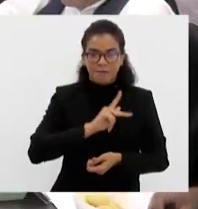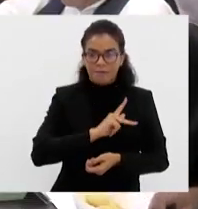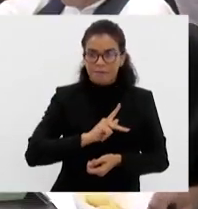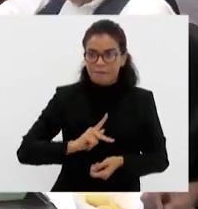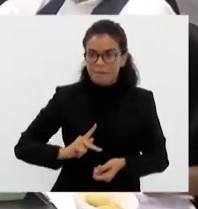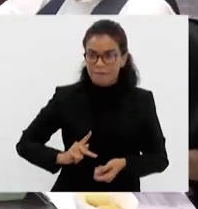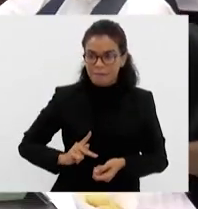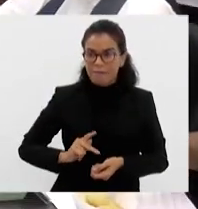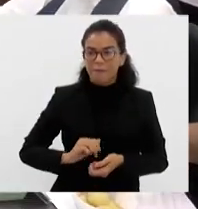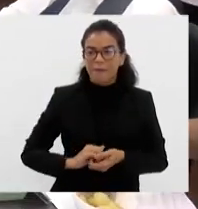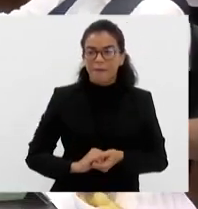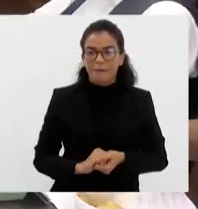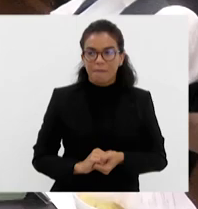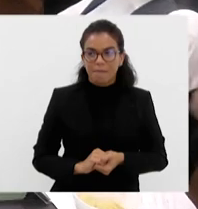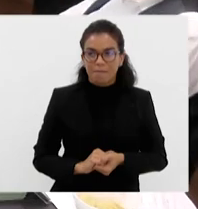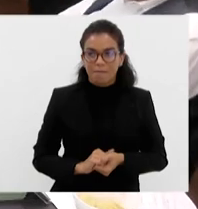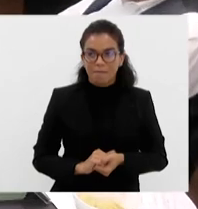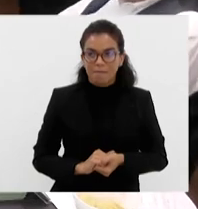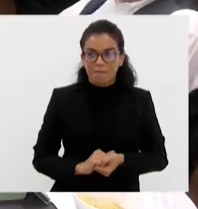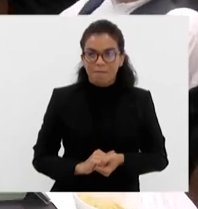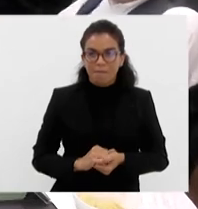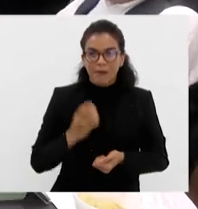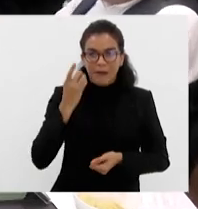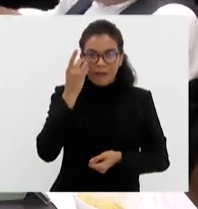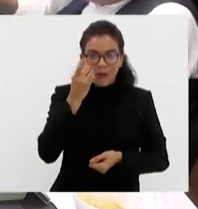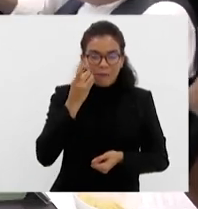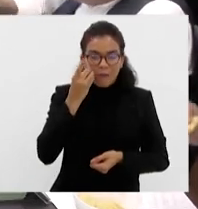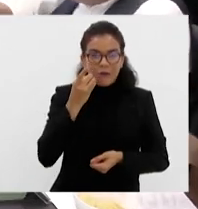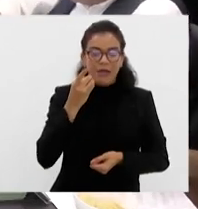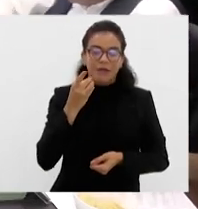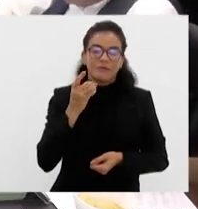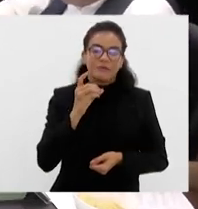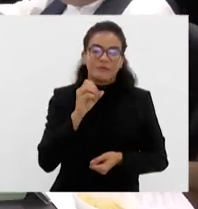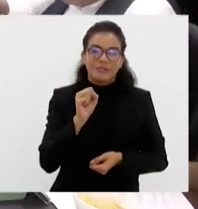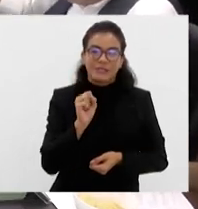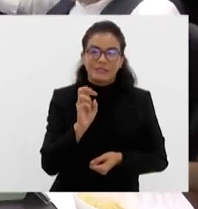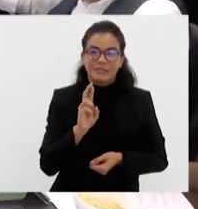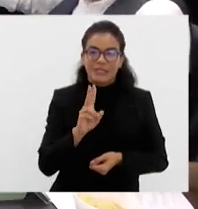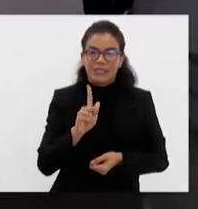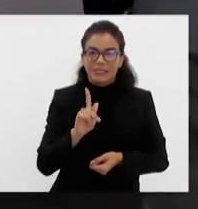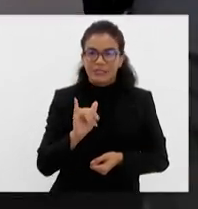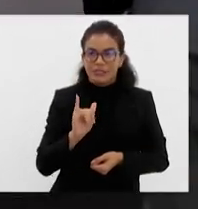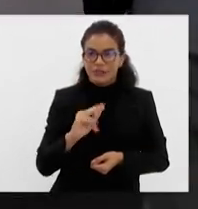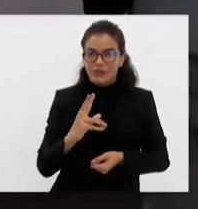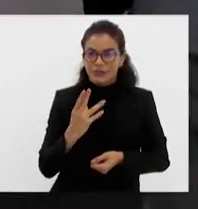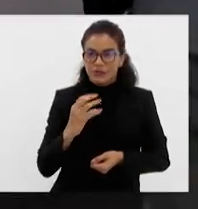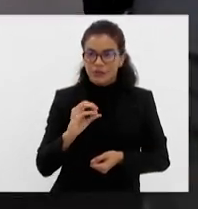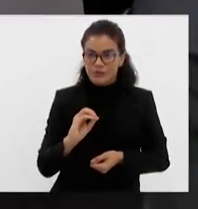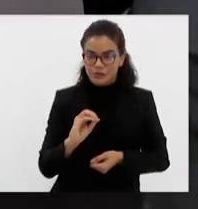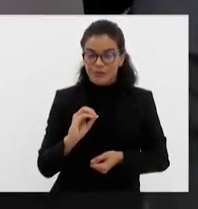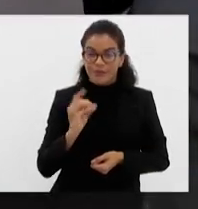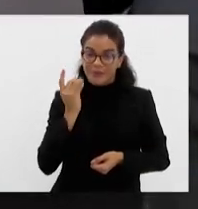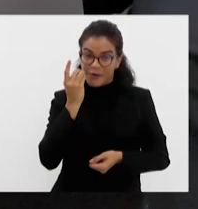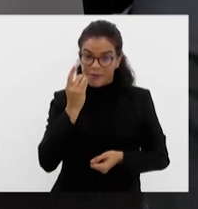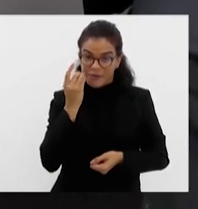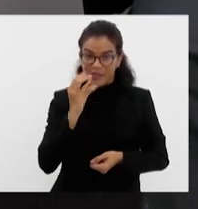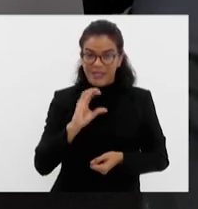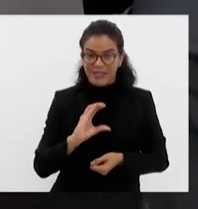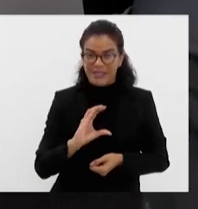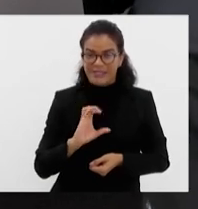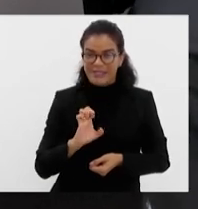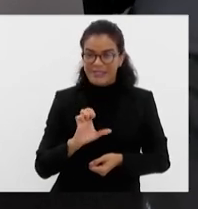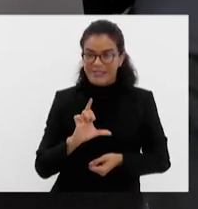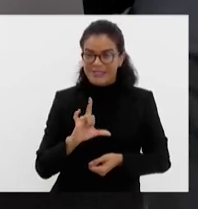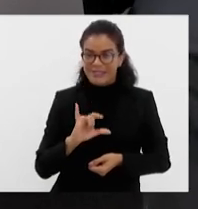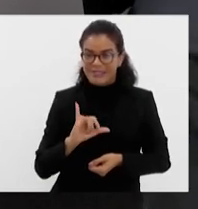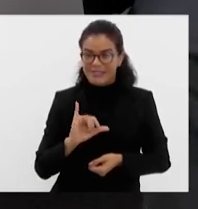as emendas, concluindo por substitutivo. Deputado doutor Serginho, a deputada Célia